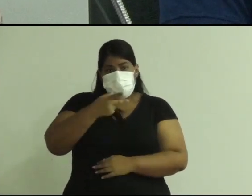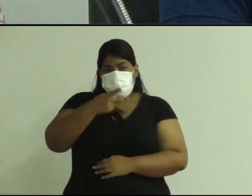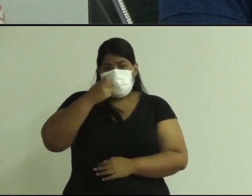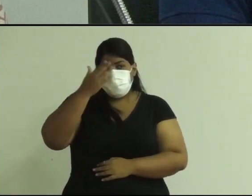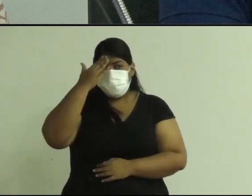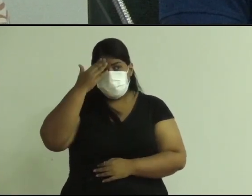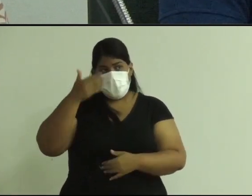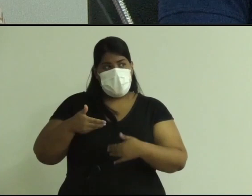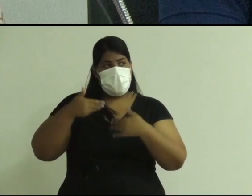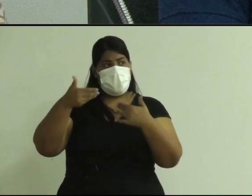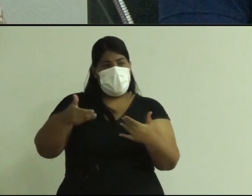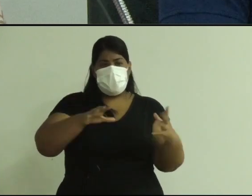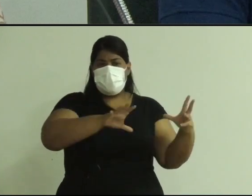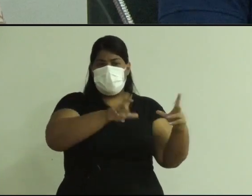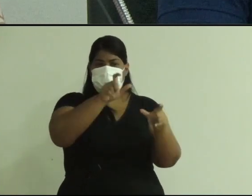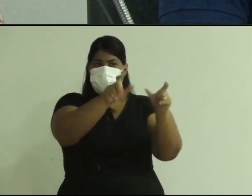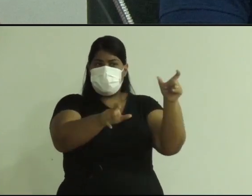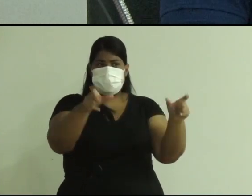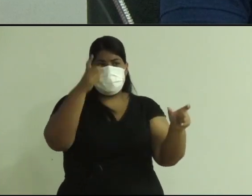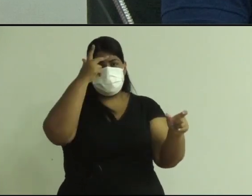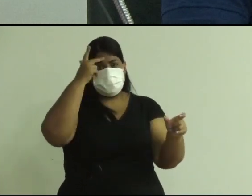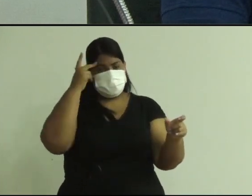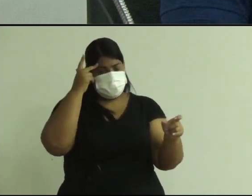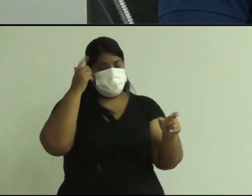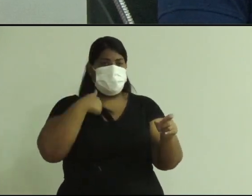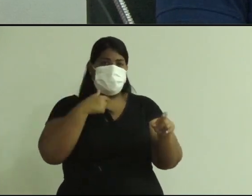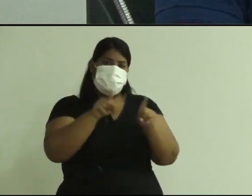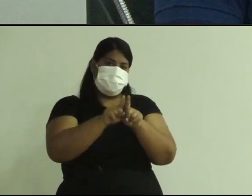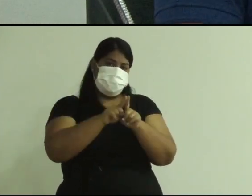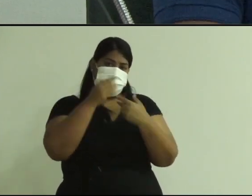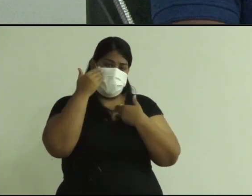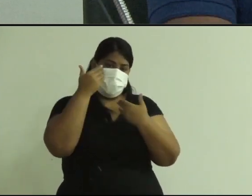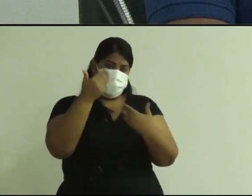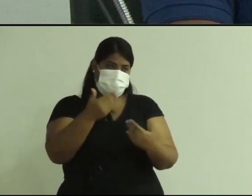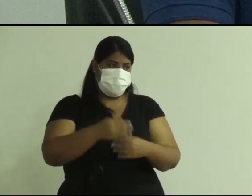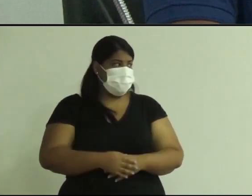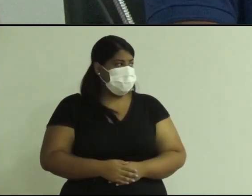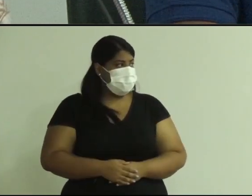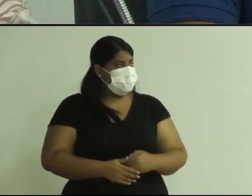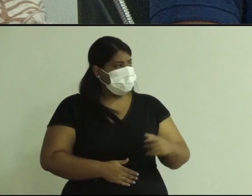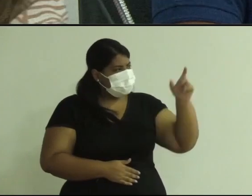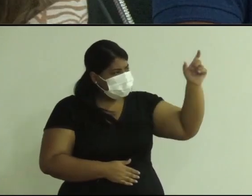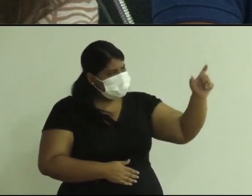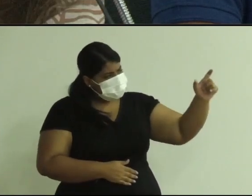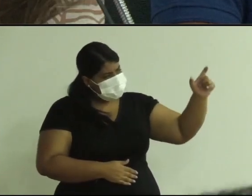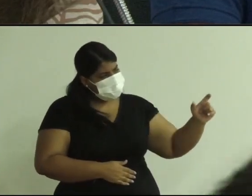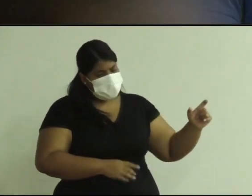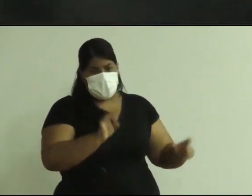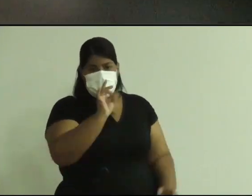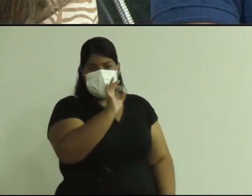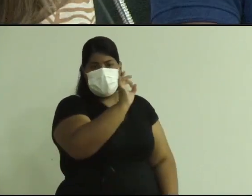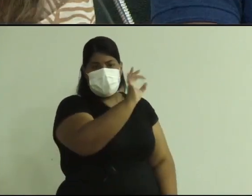convidamos todas essas pessoas que aqui estão e que eu também agradeço. Manuela Alves, Robionce Lima,